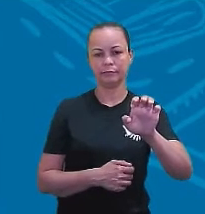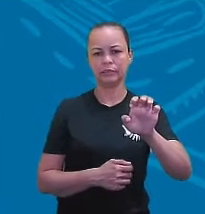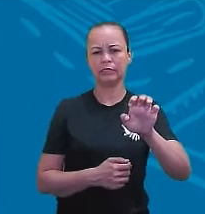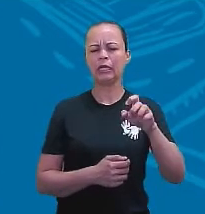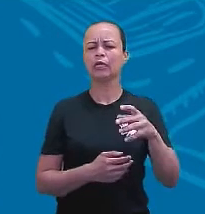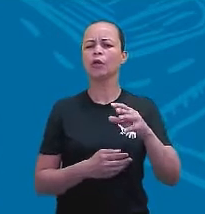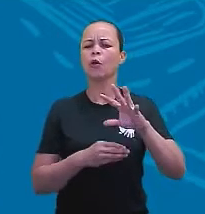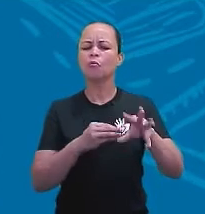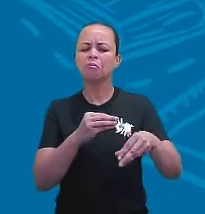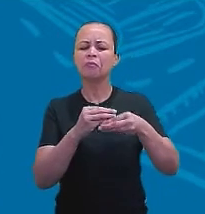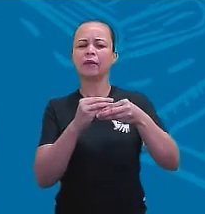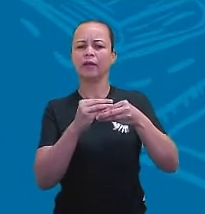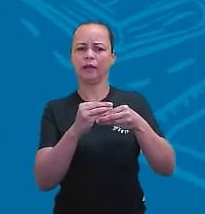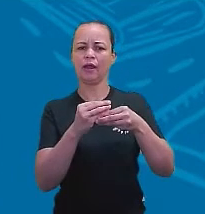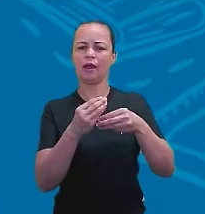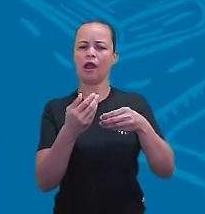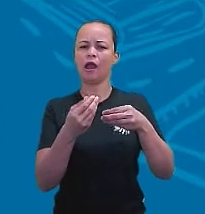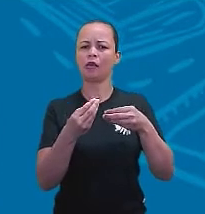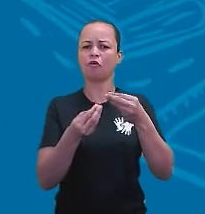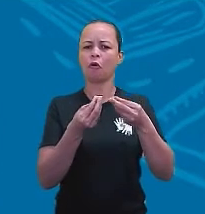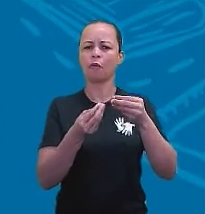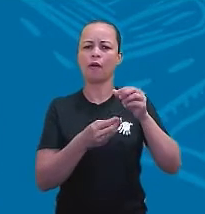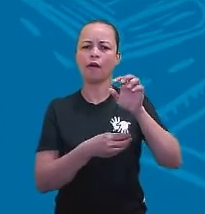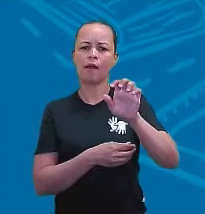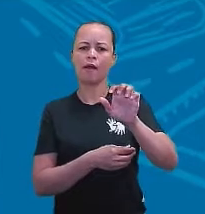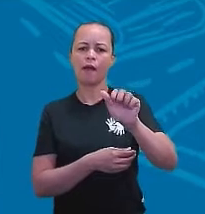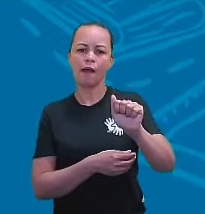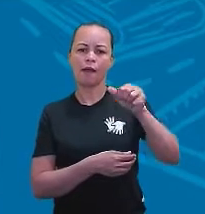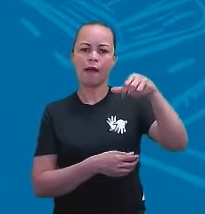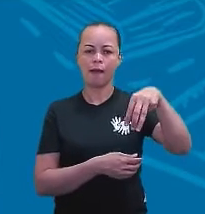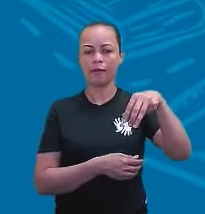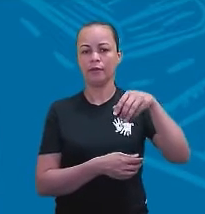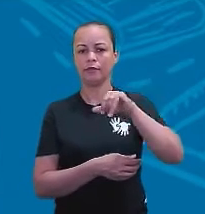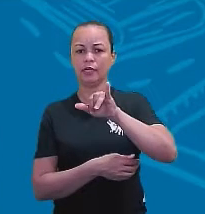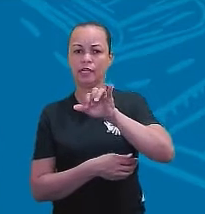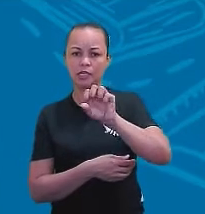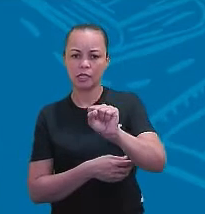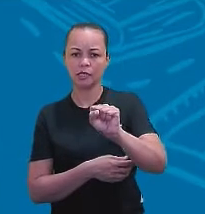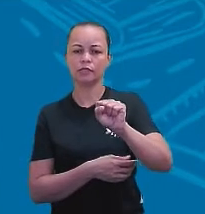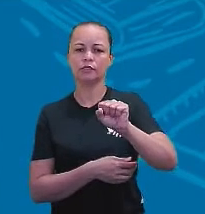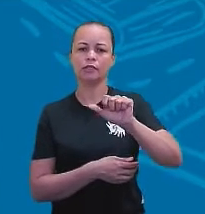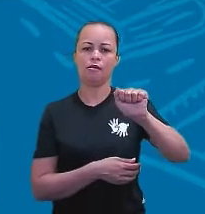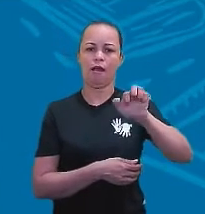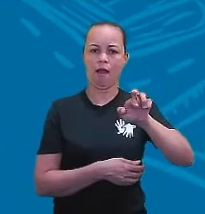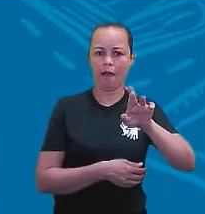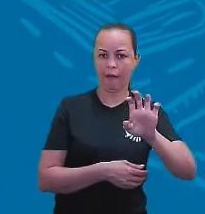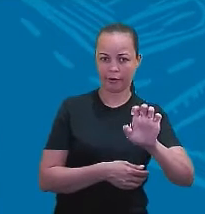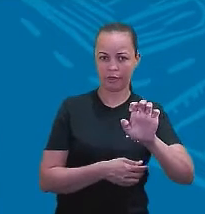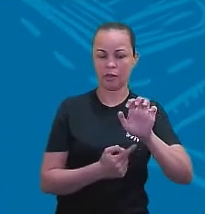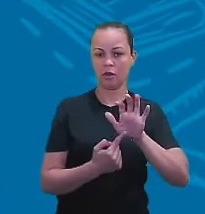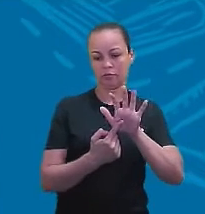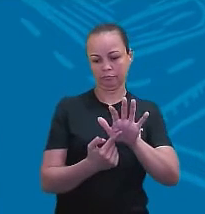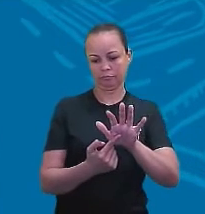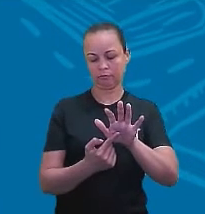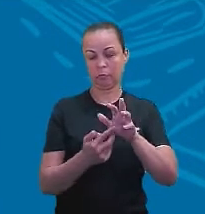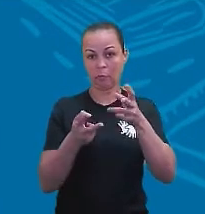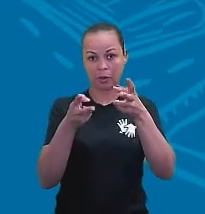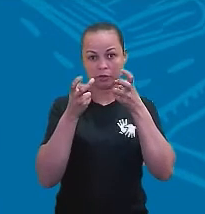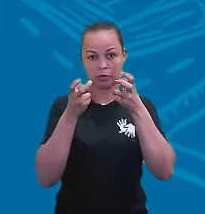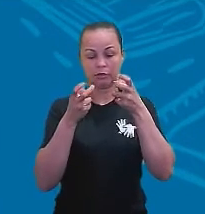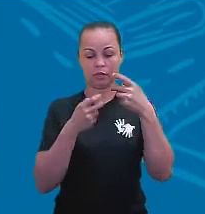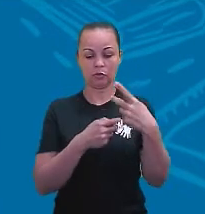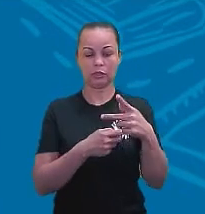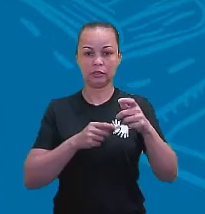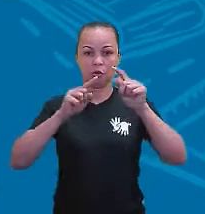empregar a forma am, a forma is e a forma are? Presta bem atenção no quadrinho aí em azul,